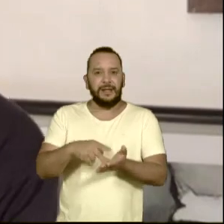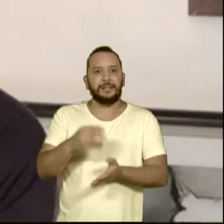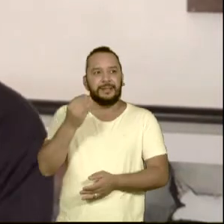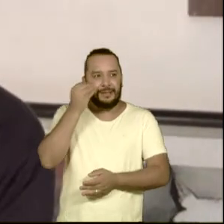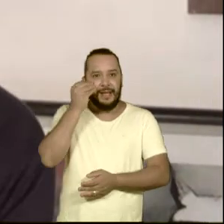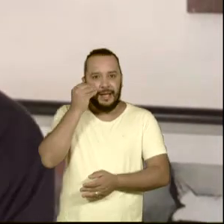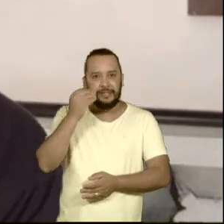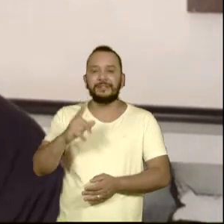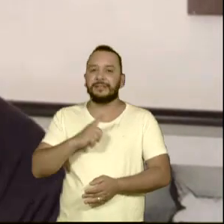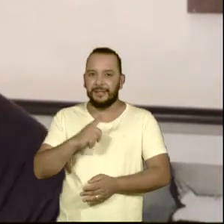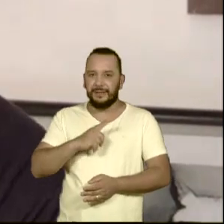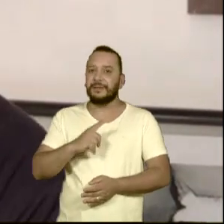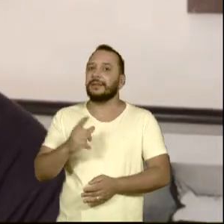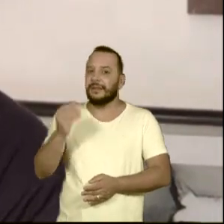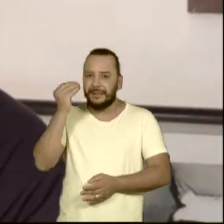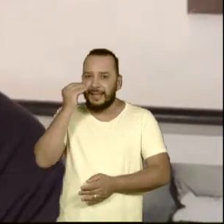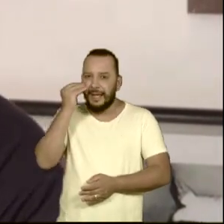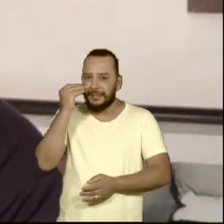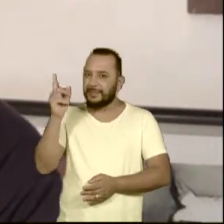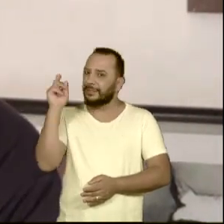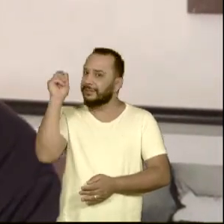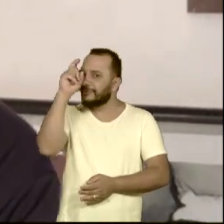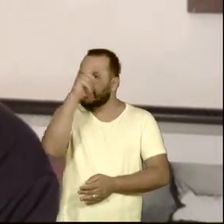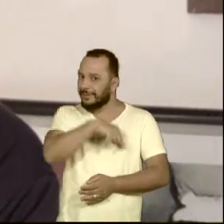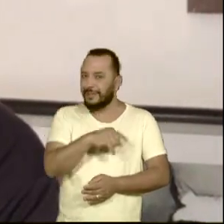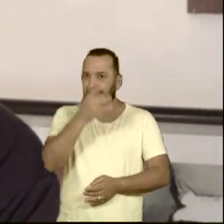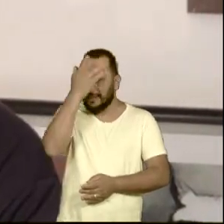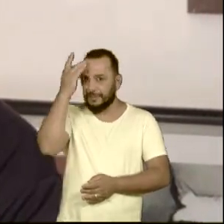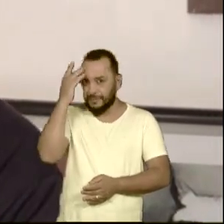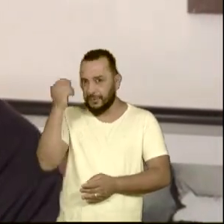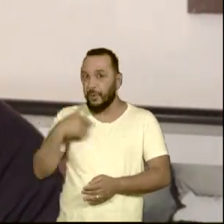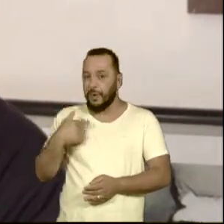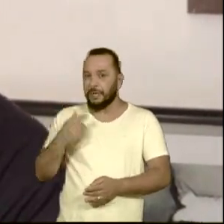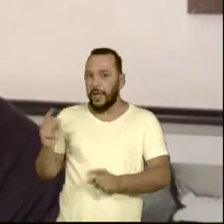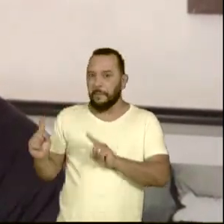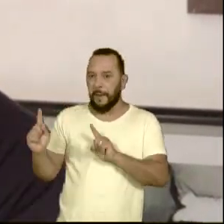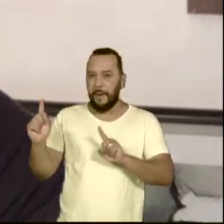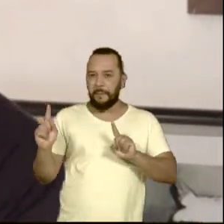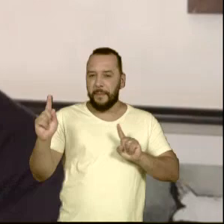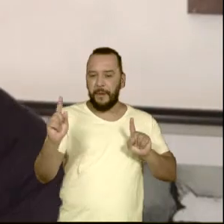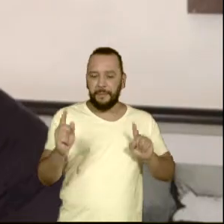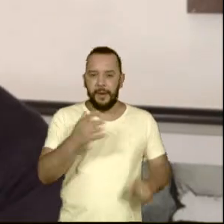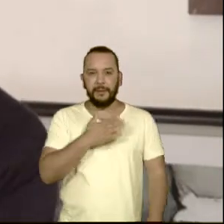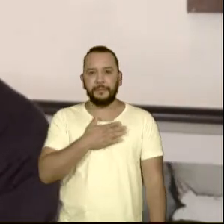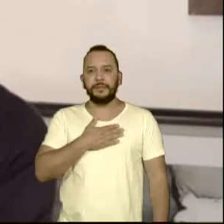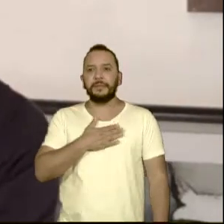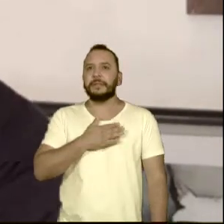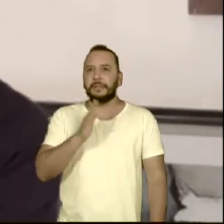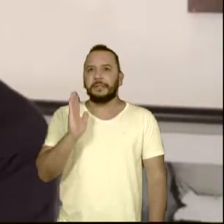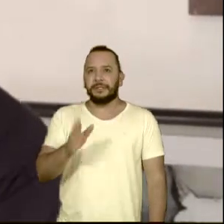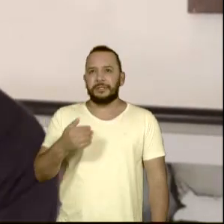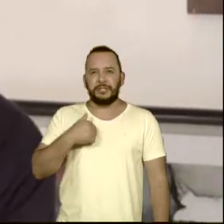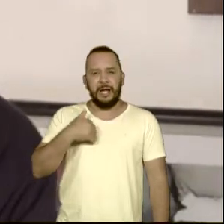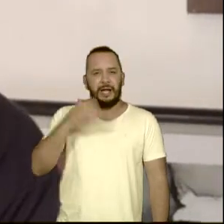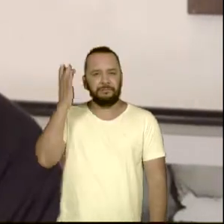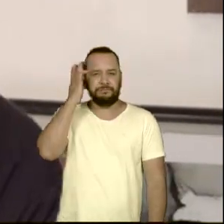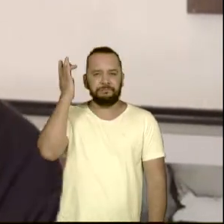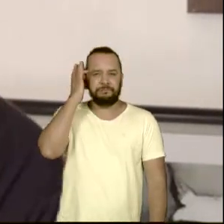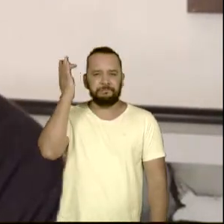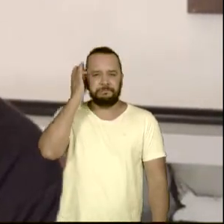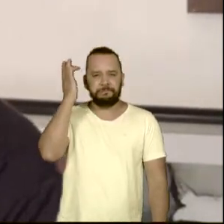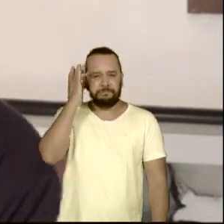teste foi dificílimo, as pessoas que estavam competindo eram contentíssimas assim,